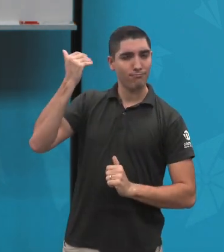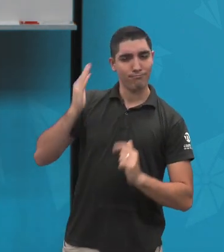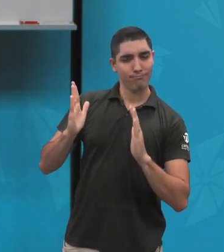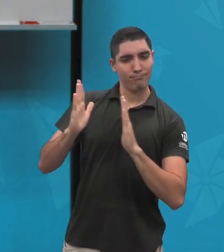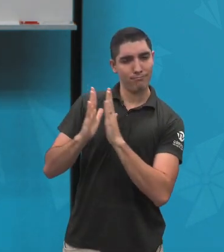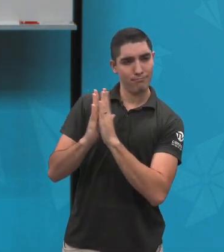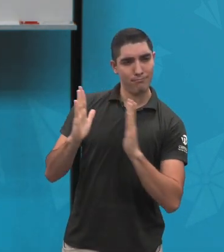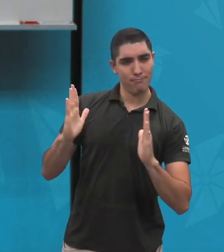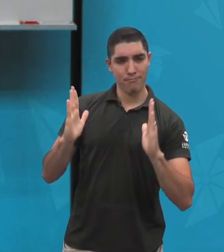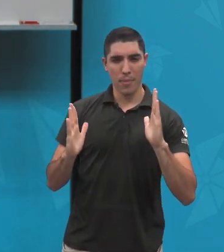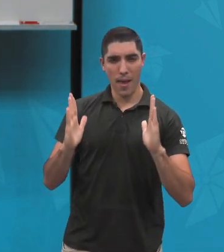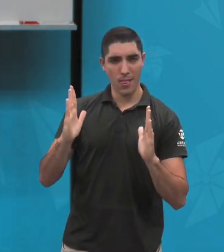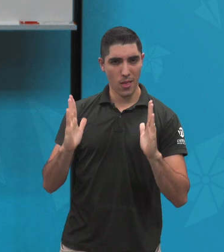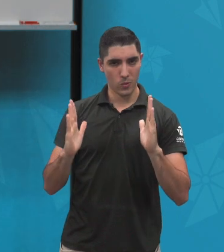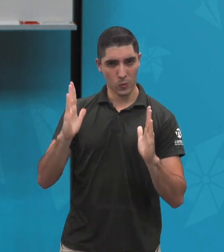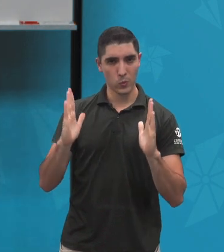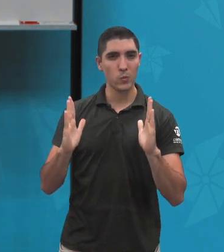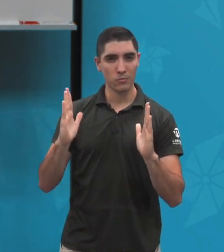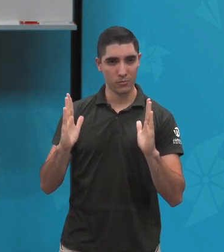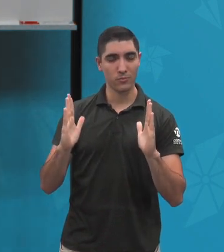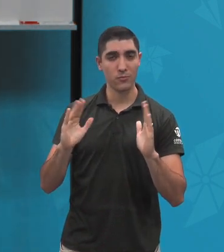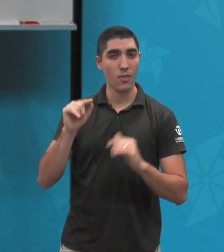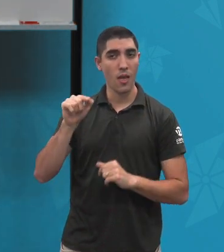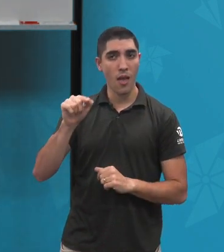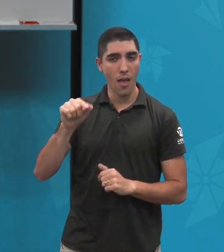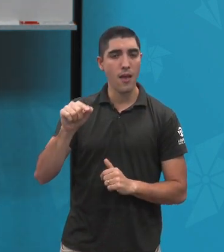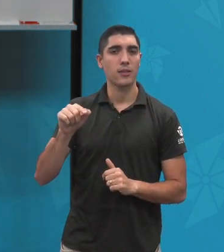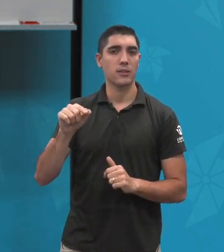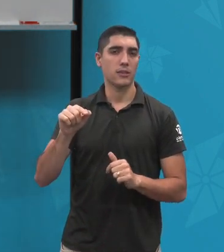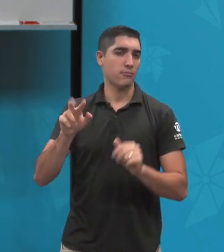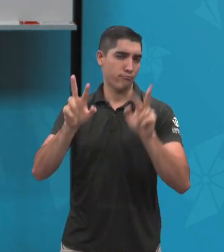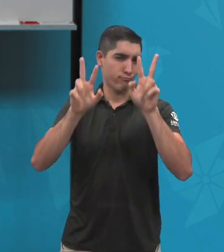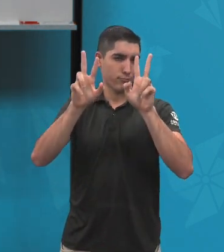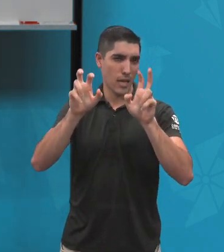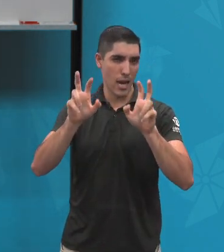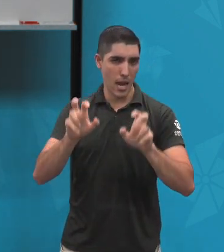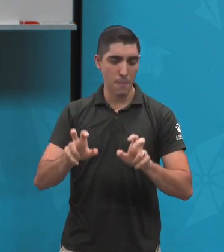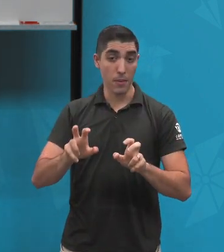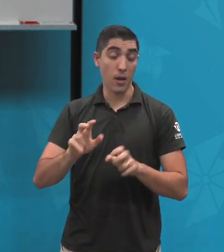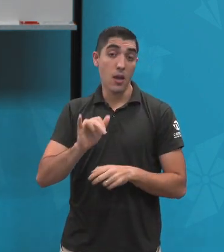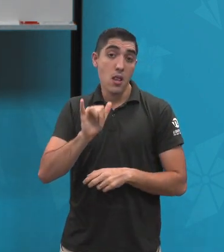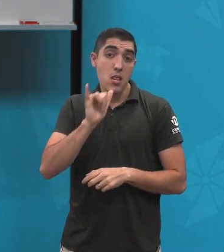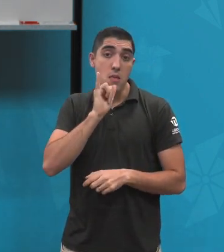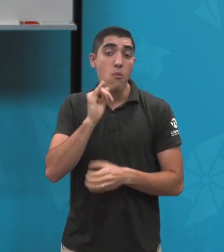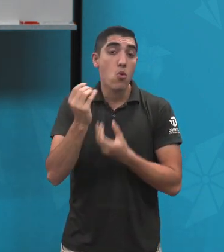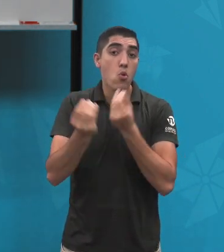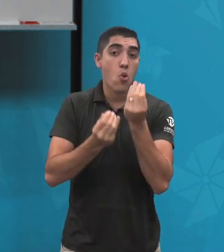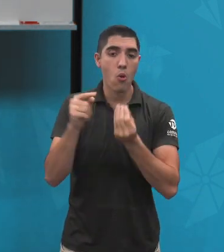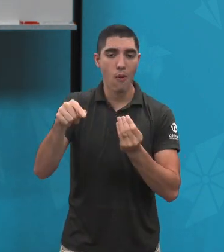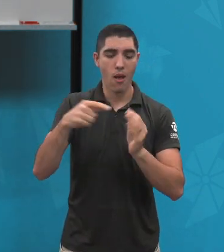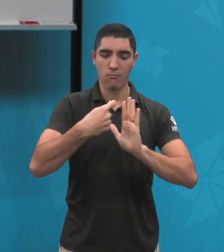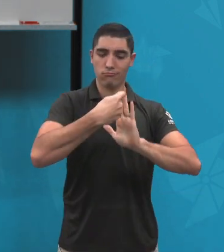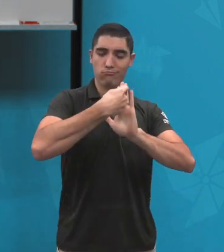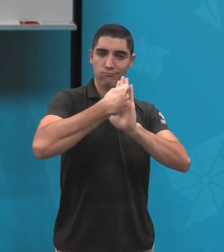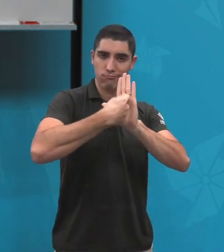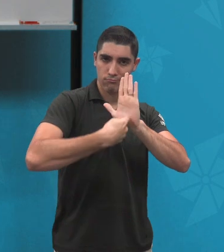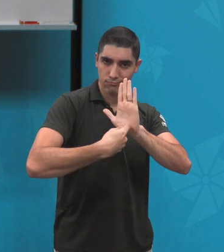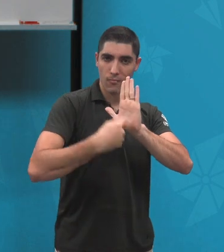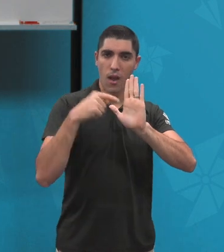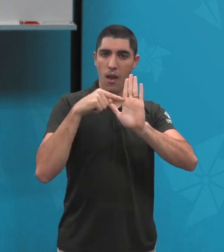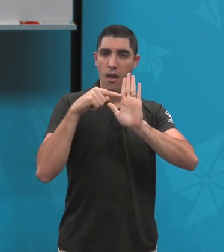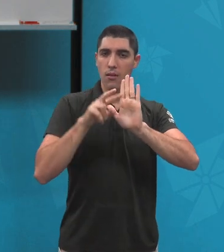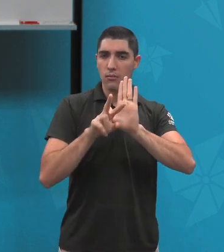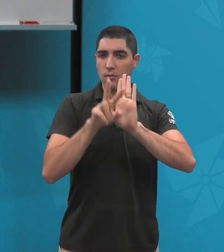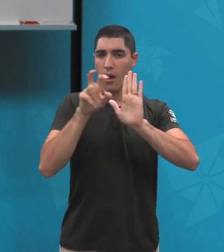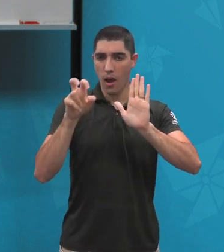momento, dessas ideias que estão aqui apresentadas, num exemplo de escrita ficcional, um